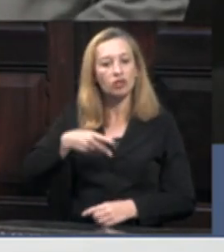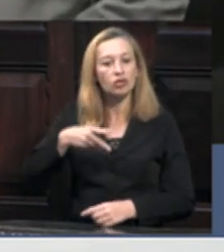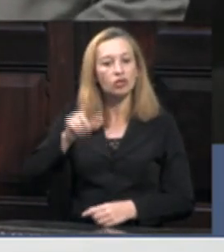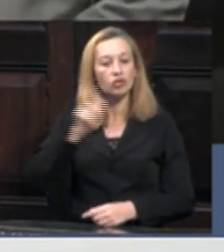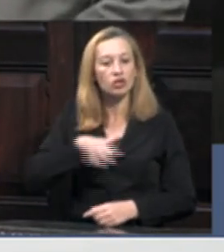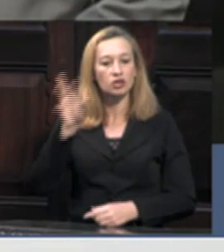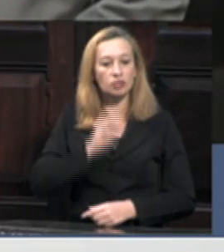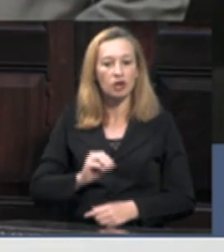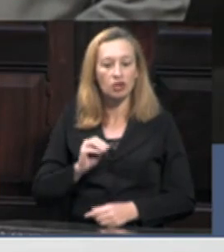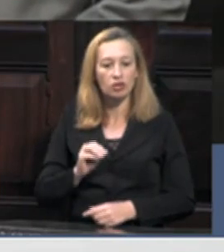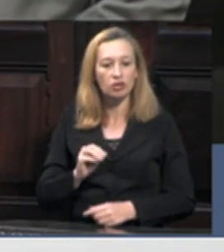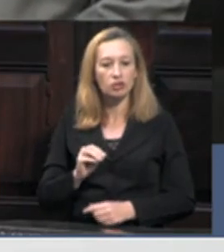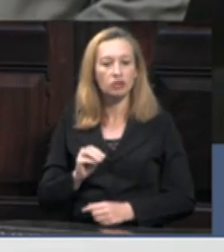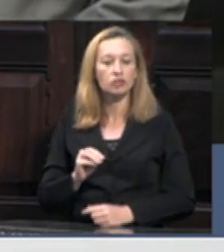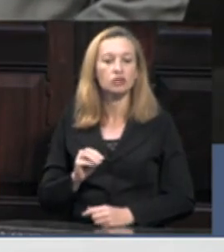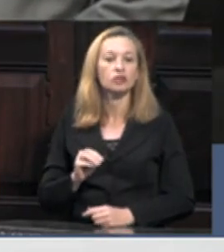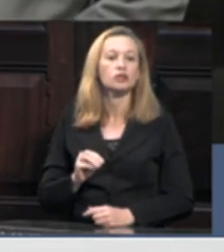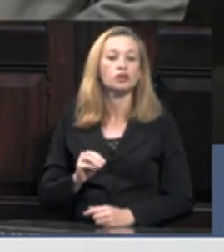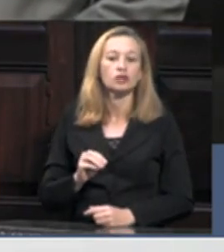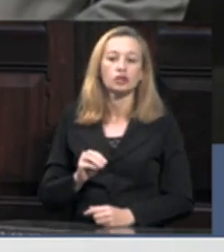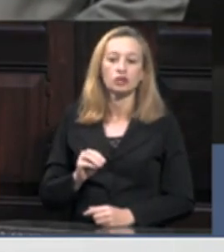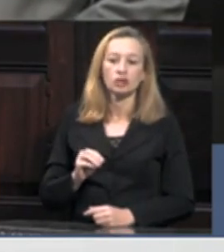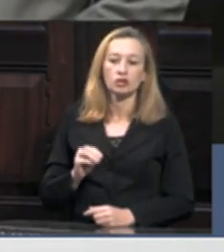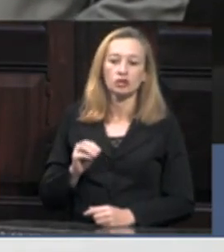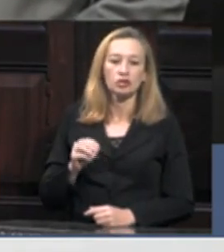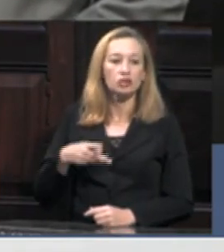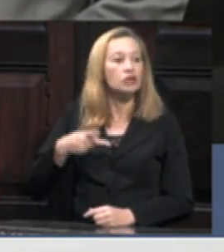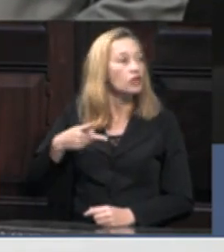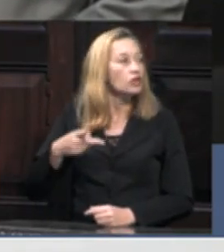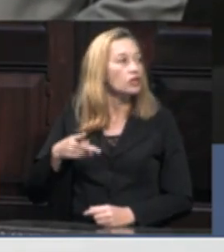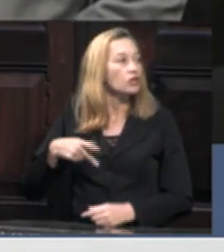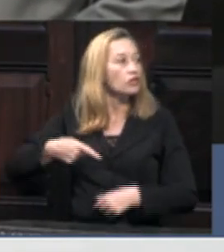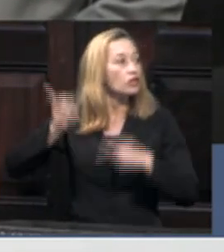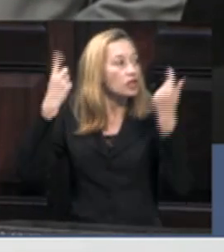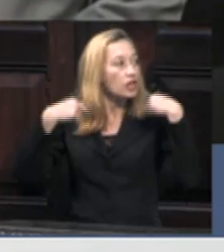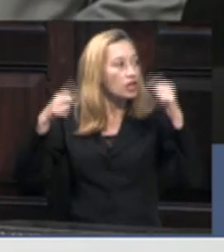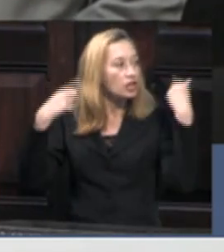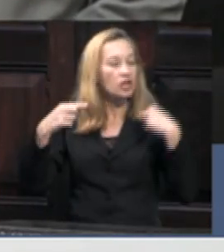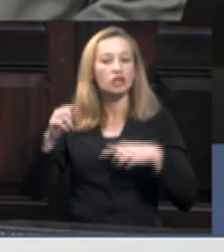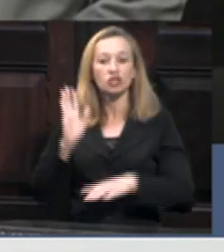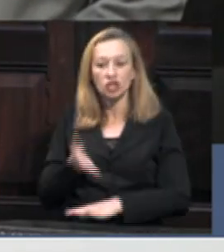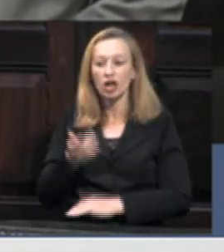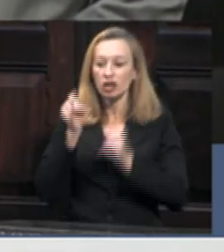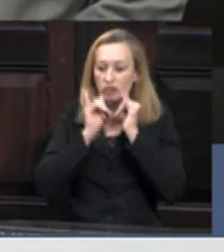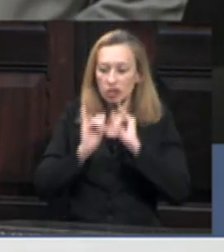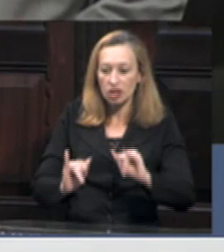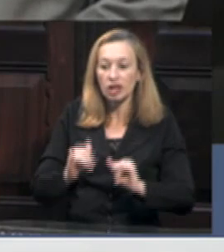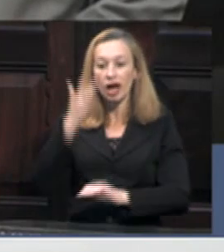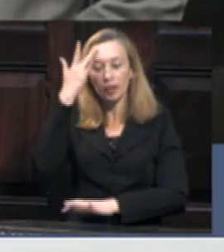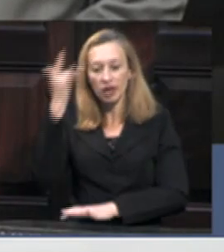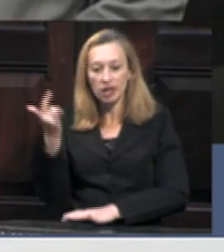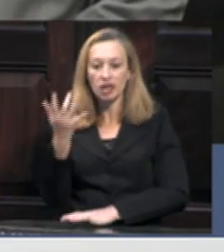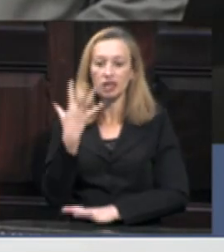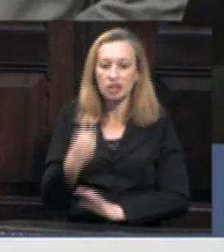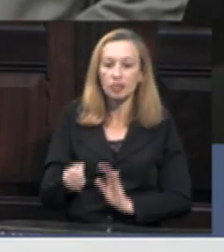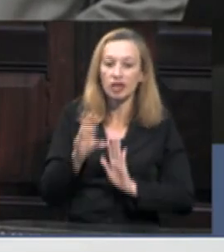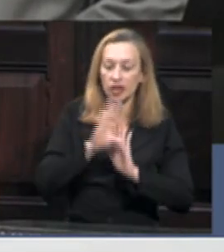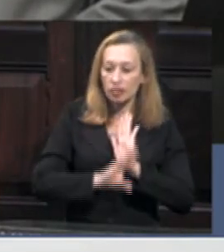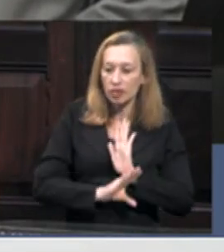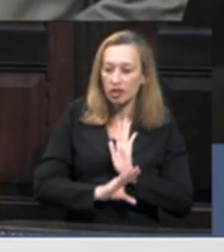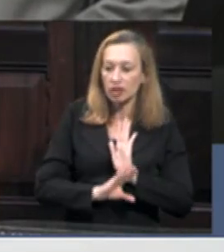e Eliomar Coelho. E já anunciando, a partir de amanhã, semana de emendas, 5 dias